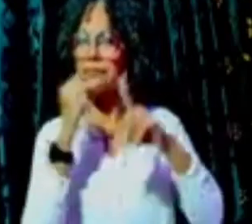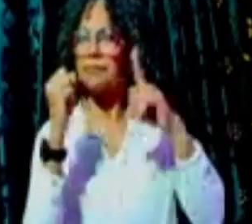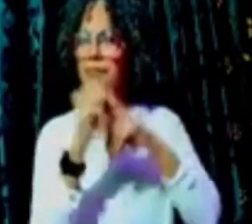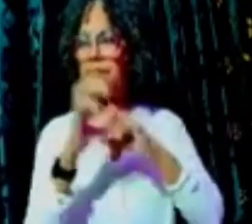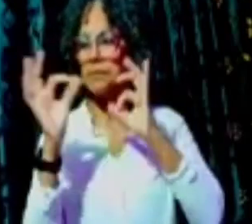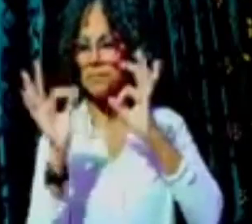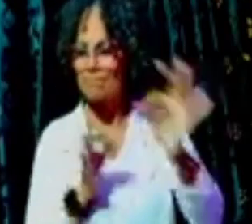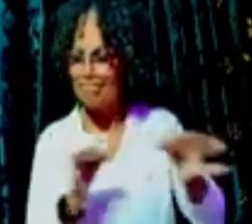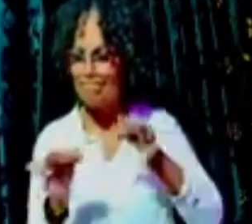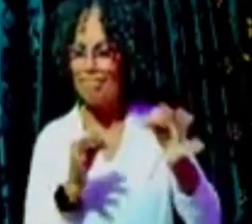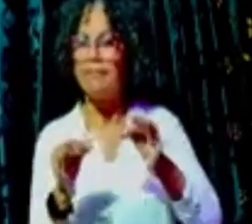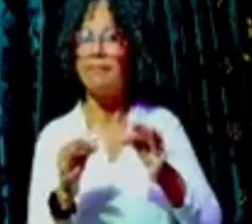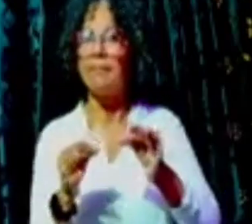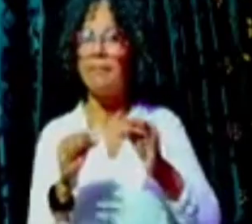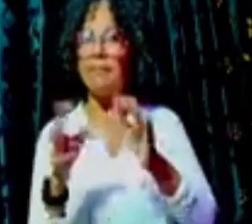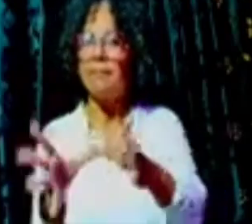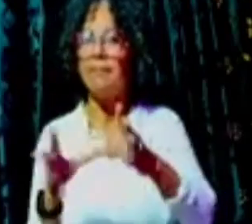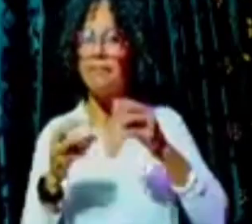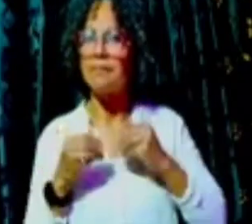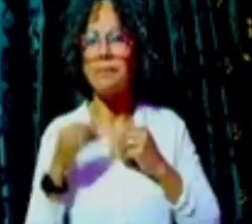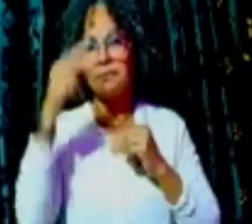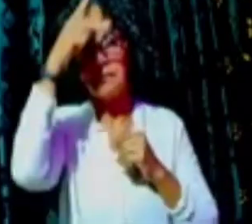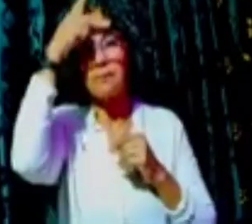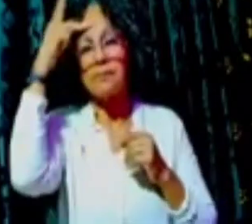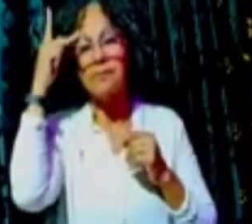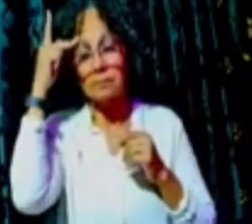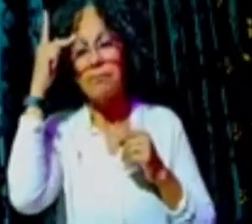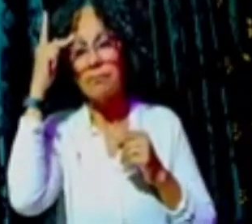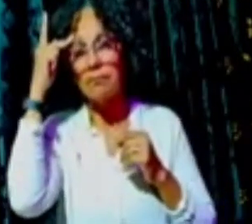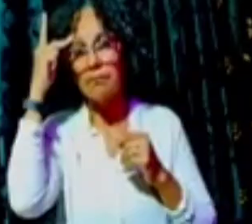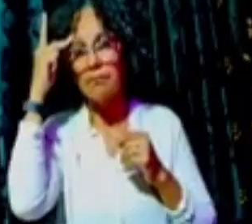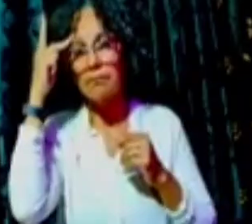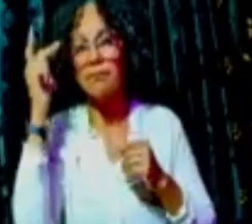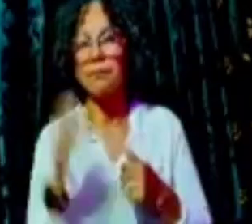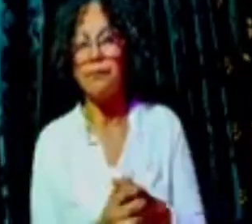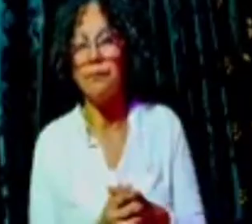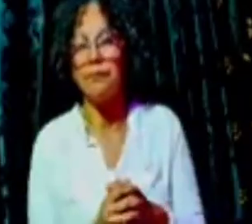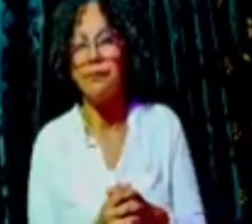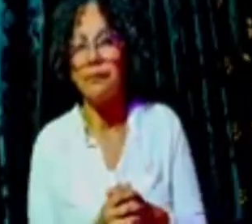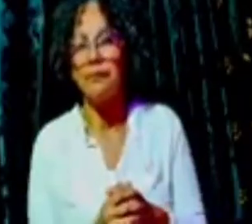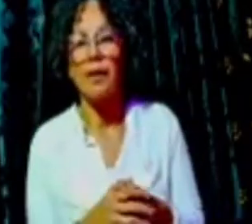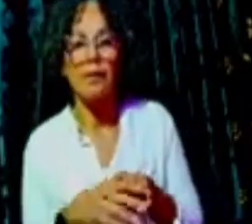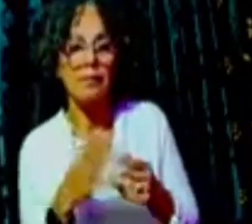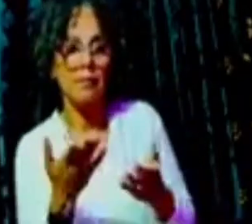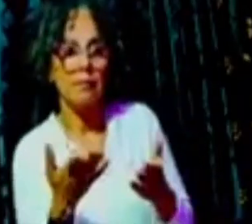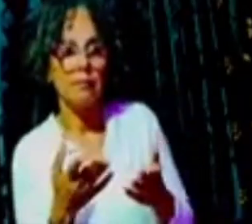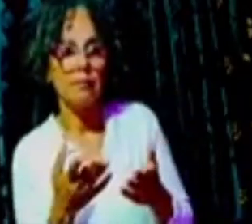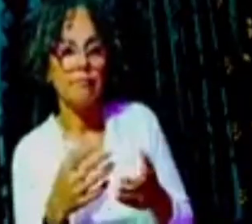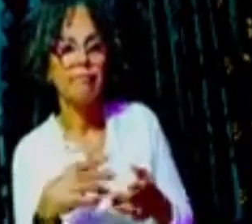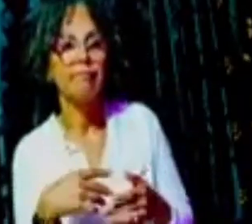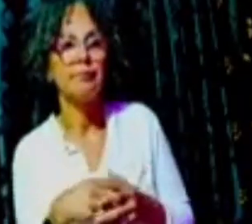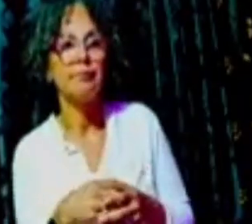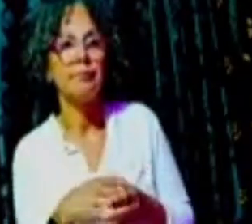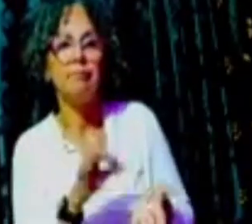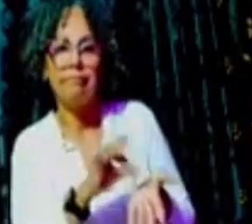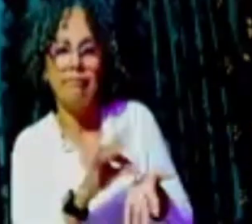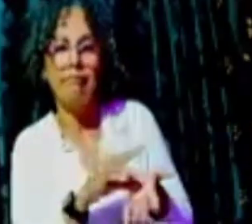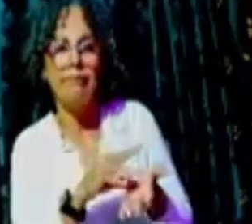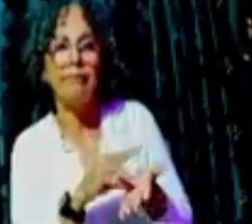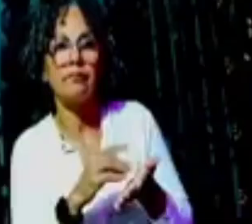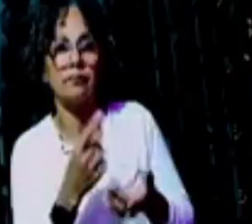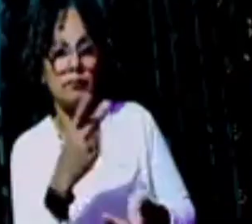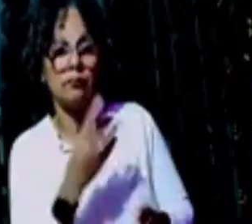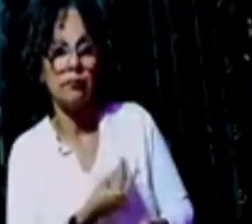se preparar para receber essas pessoas e acolhê-las, né? Sim. E na nossa... Claro que você vai falar da sua realidade, né? Mas com base na sua